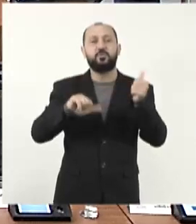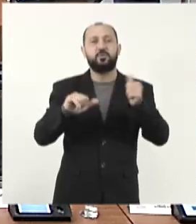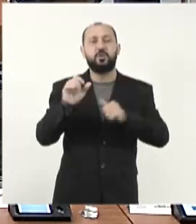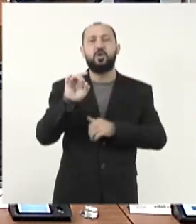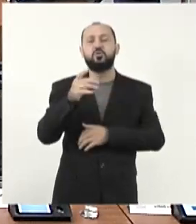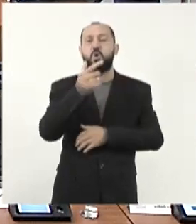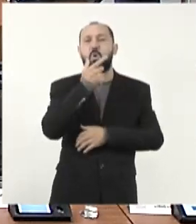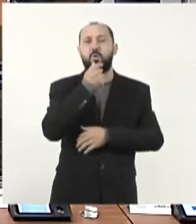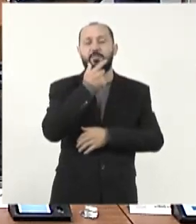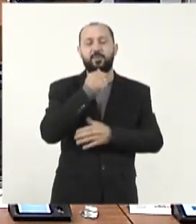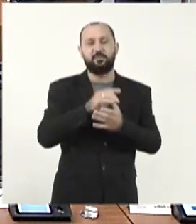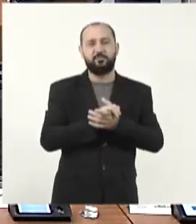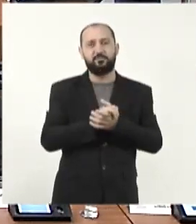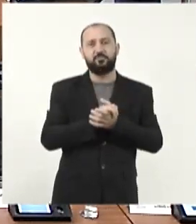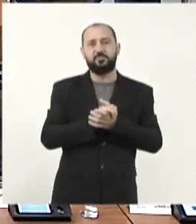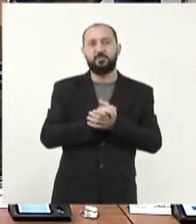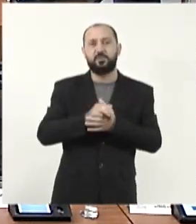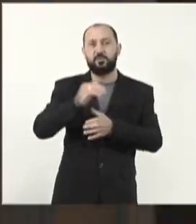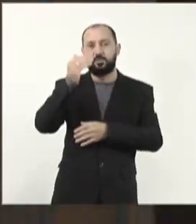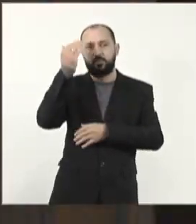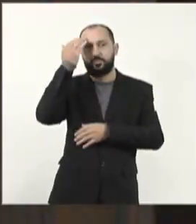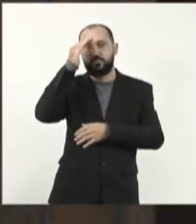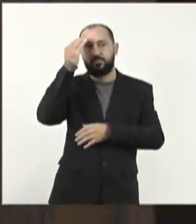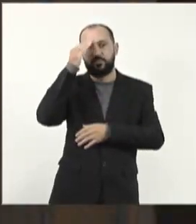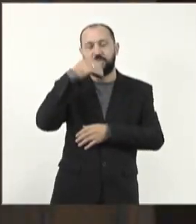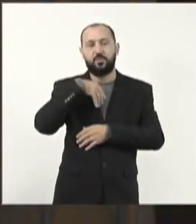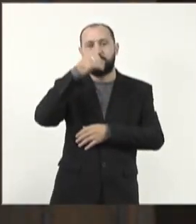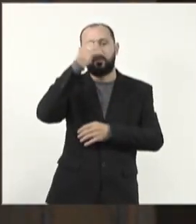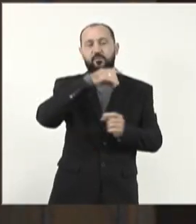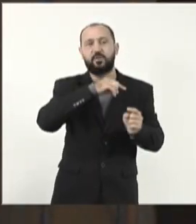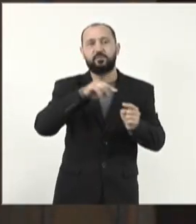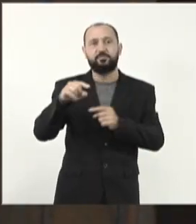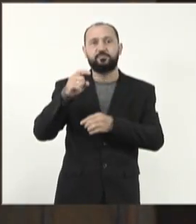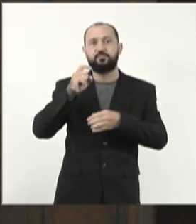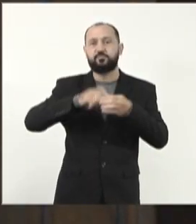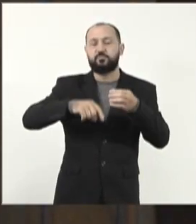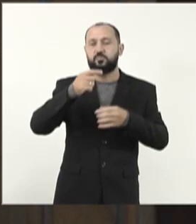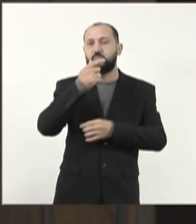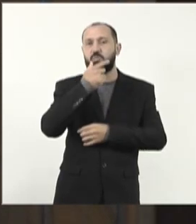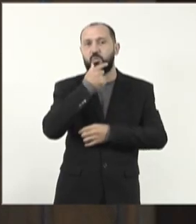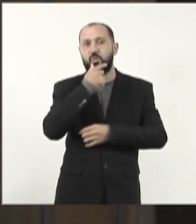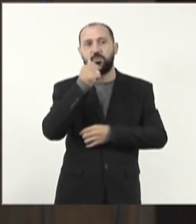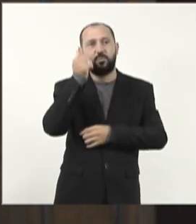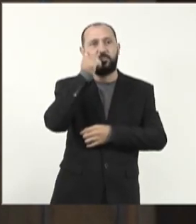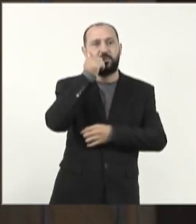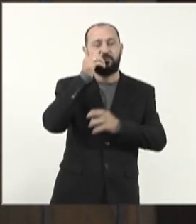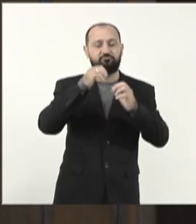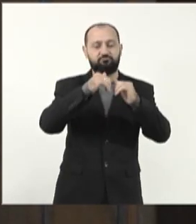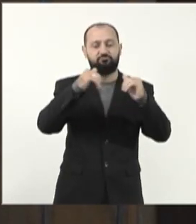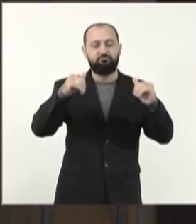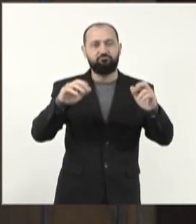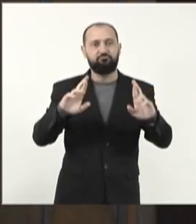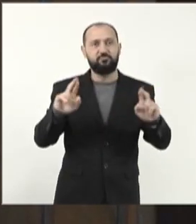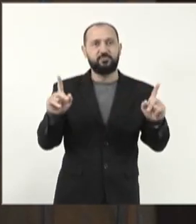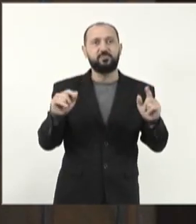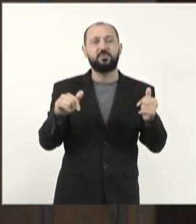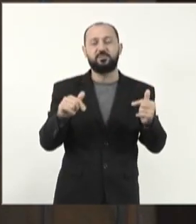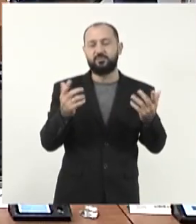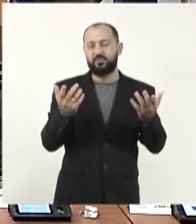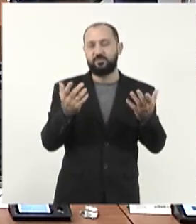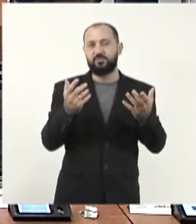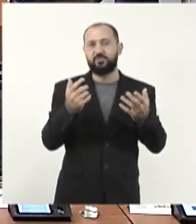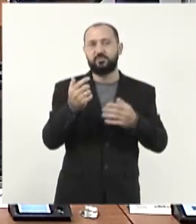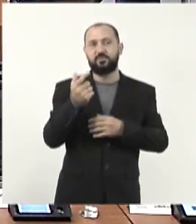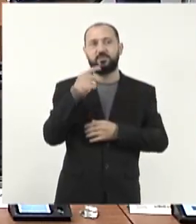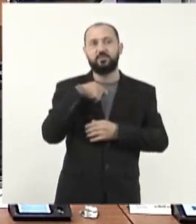formada por homens. E a compreensão do que é uma violência sexual por um homem ou por uma mulher é diferente. E, naturalmente, que